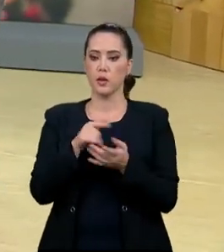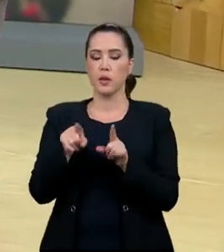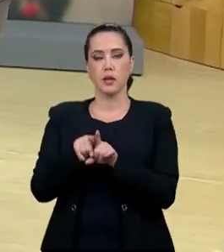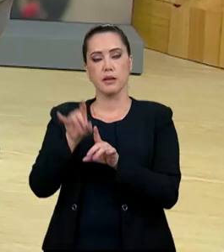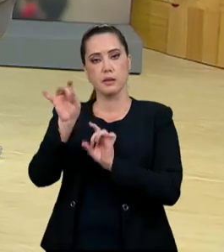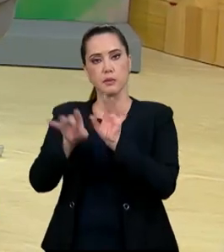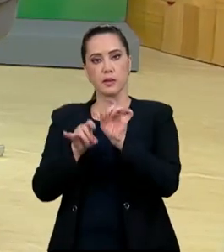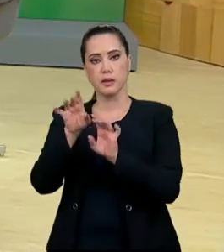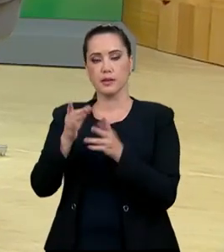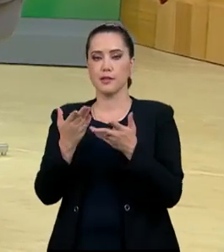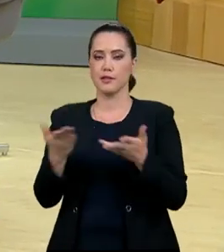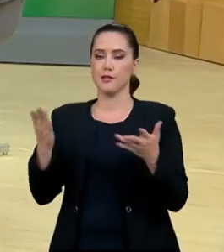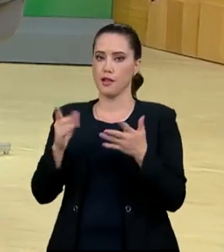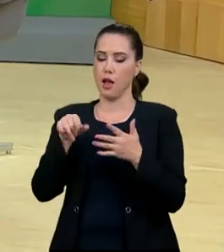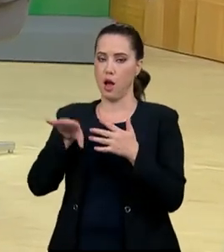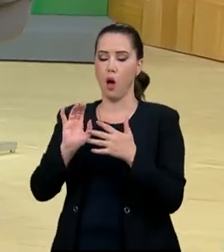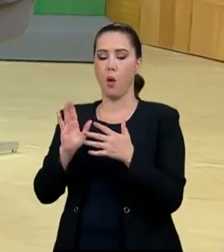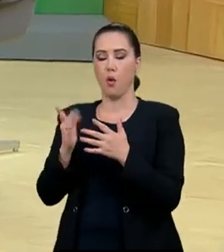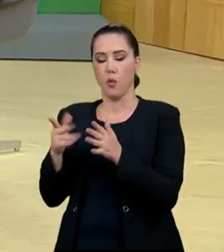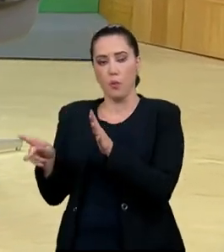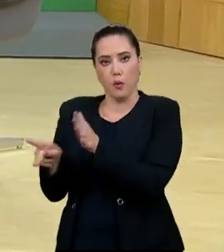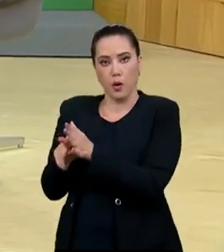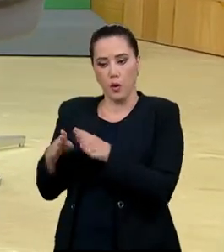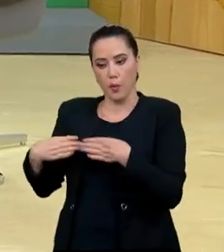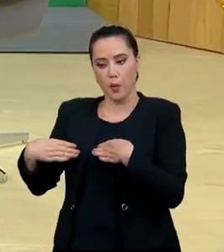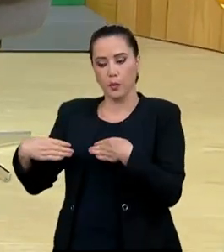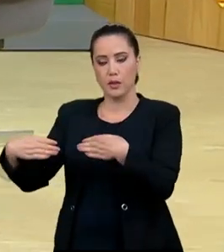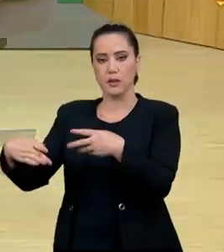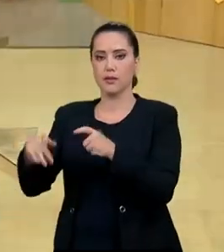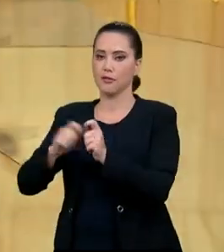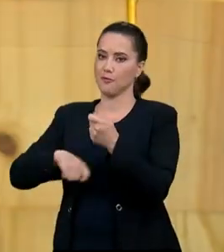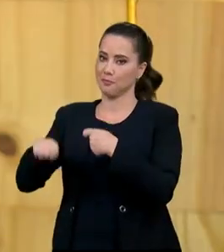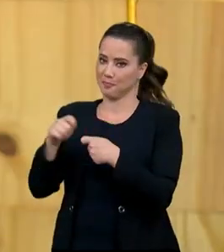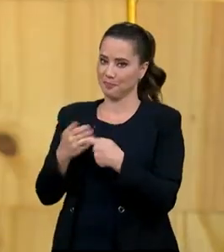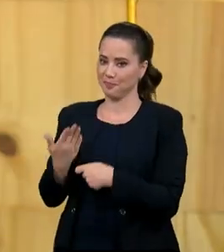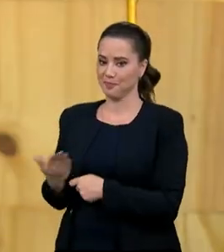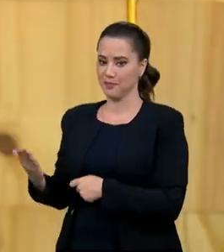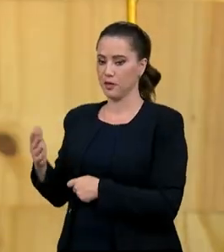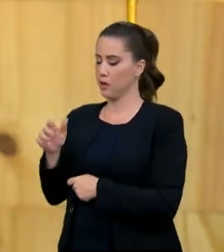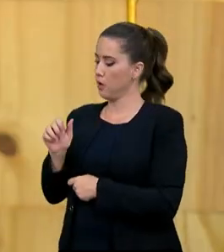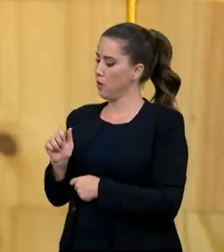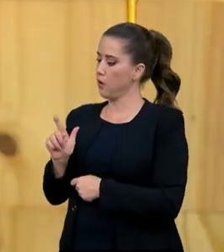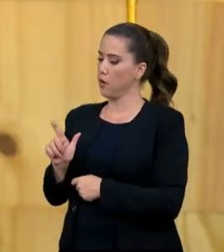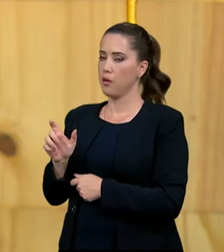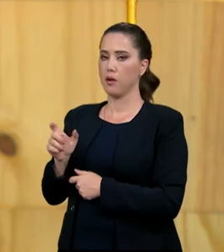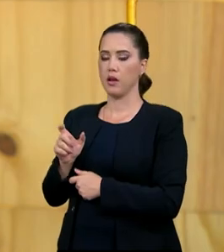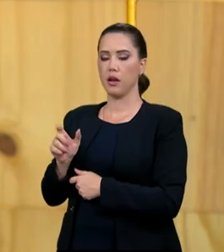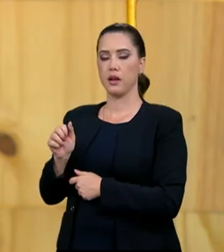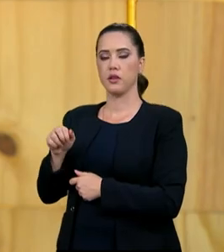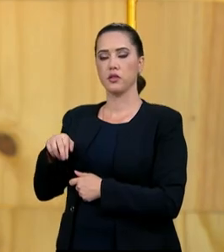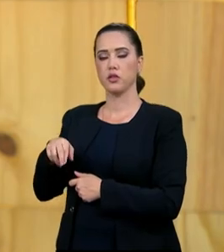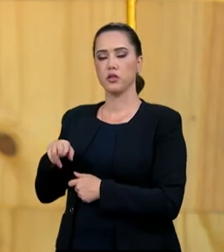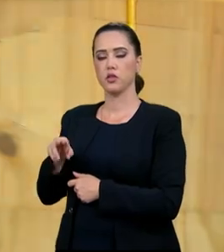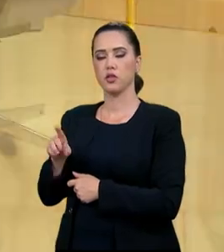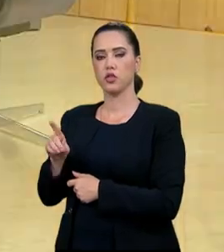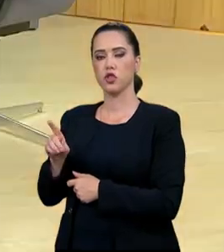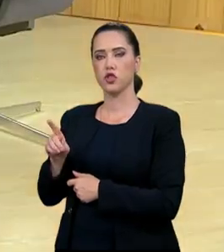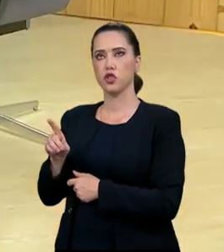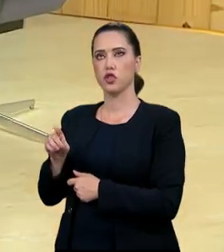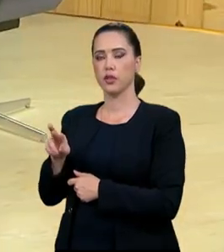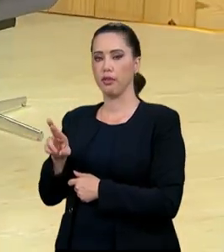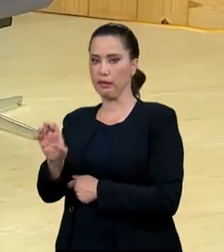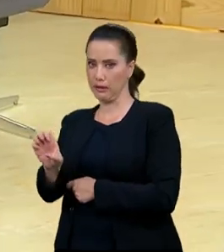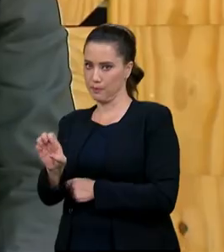de Produtividade e Competitividade do Ministério da Economia, Alexandre Iwata, nosso convidado do Brasil em